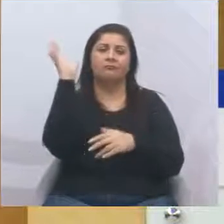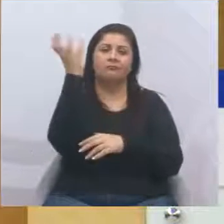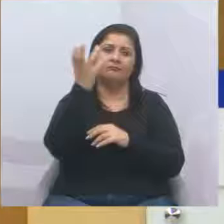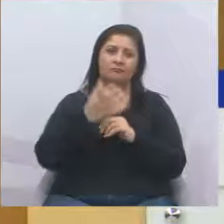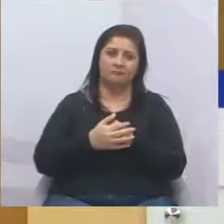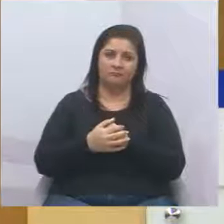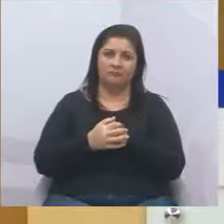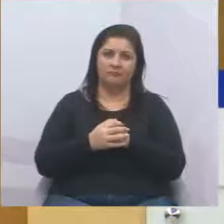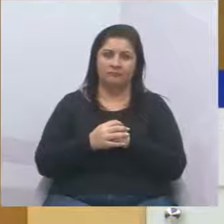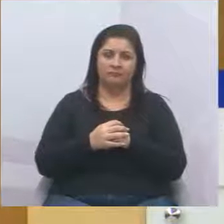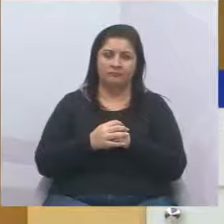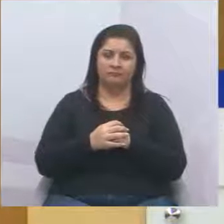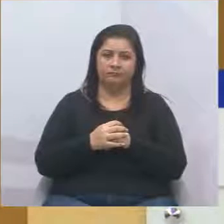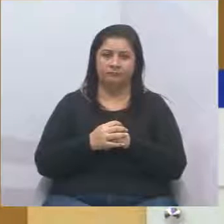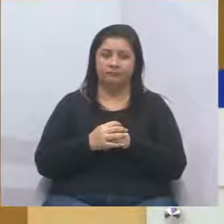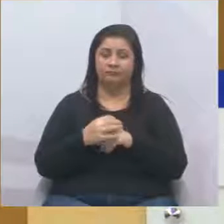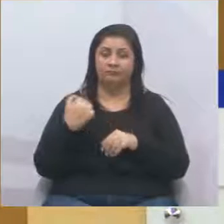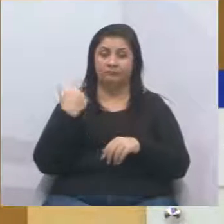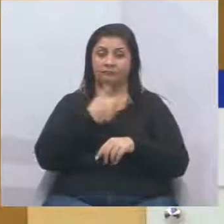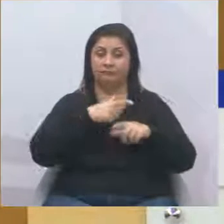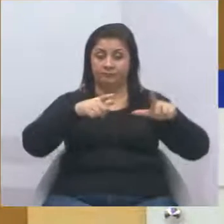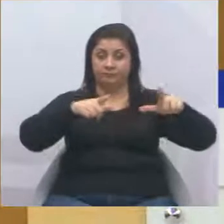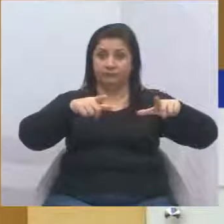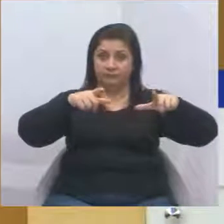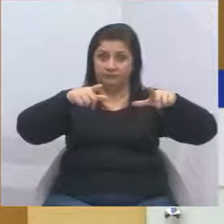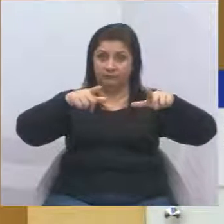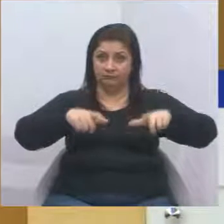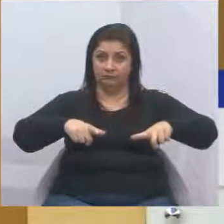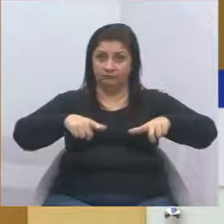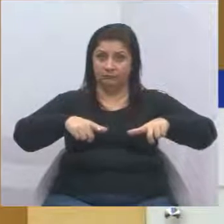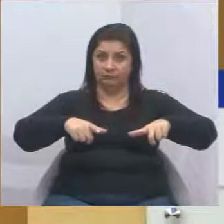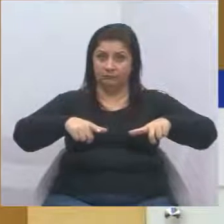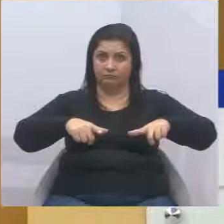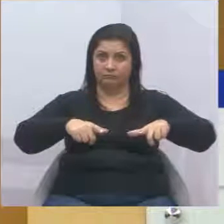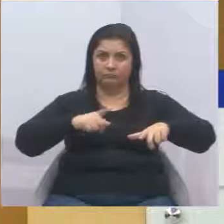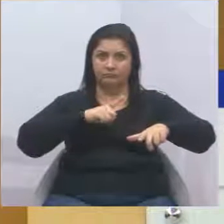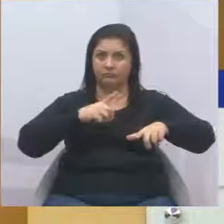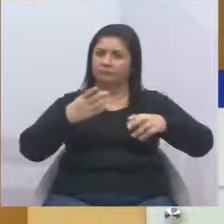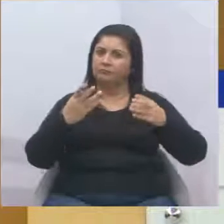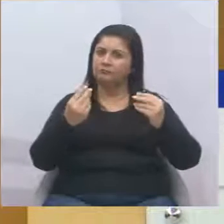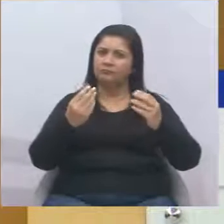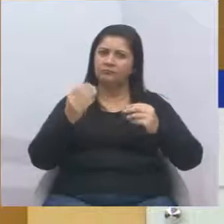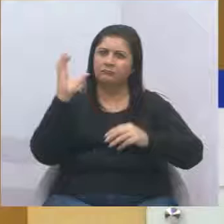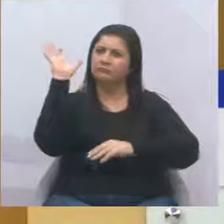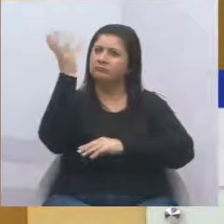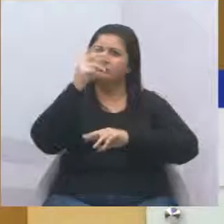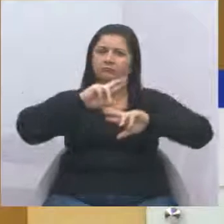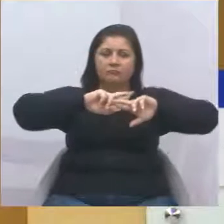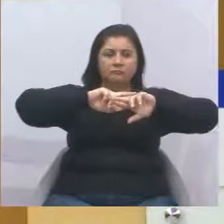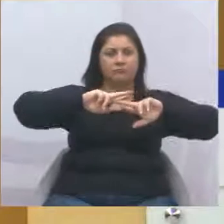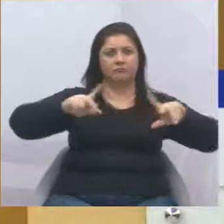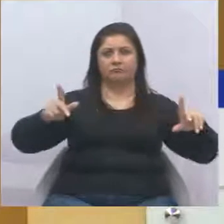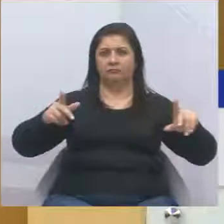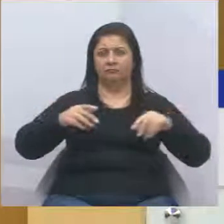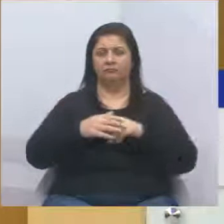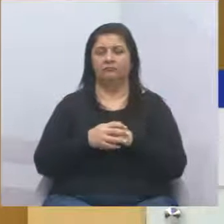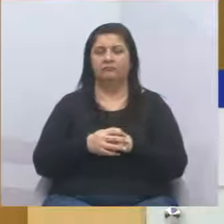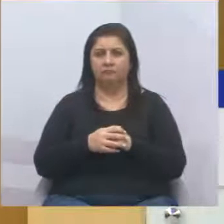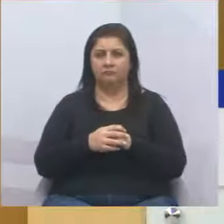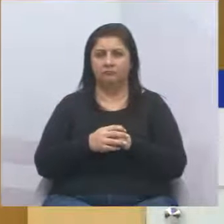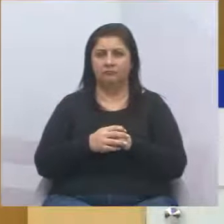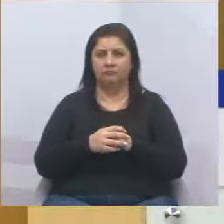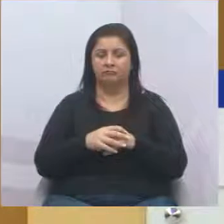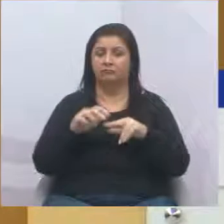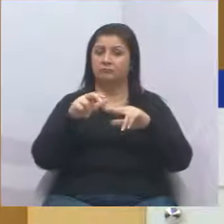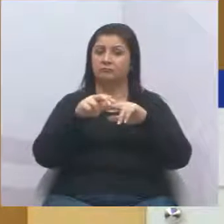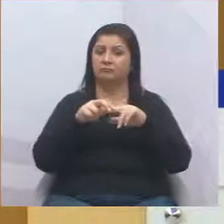nativas. Em nosso território existem milhares de espécies nativas com mais variadas potencialidades de uso.